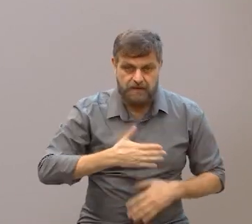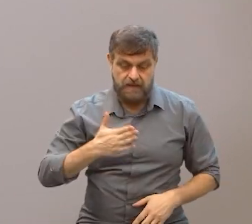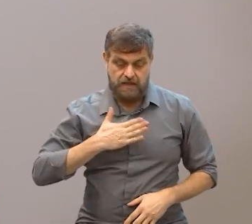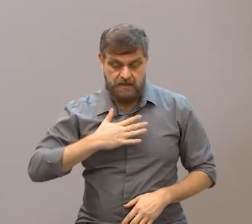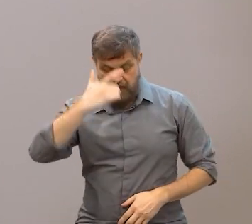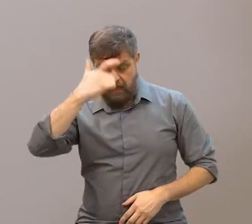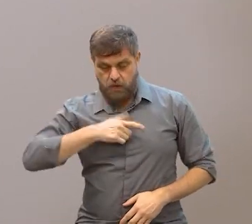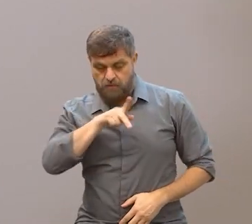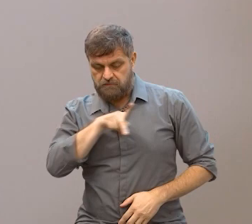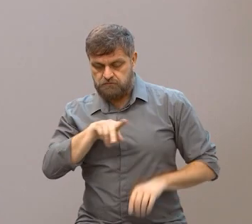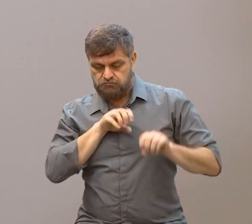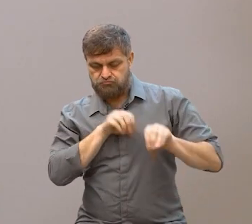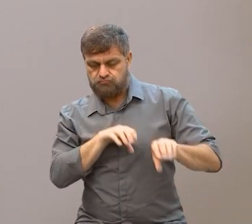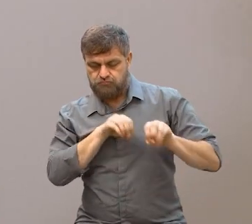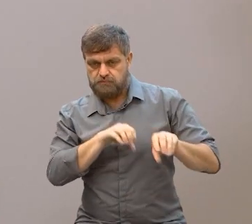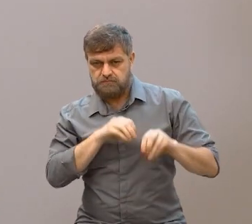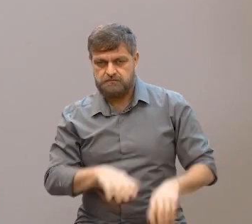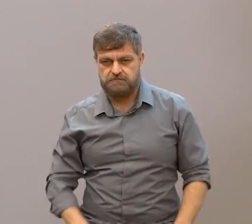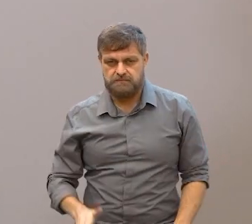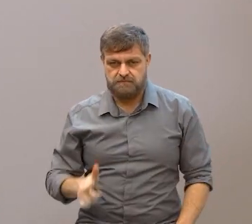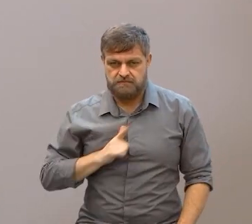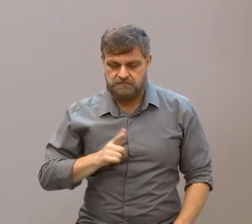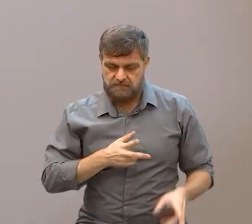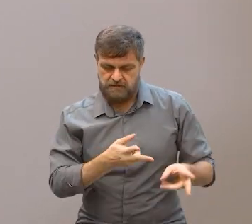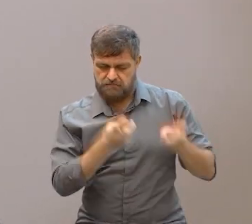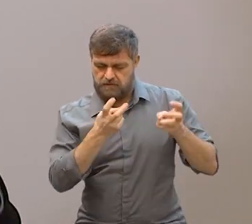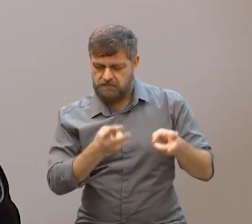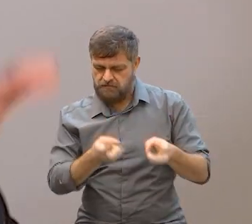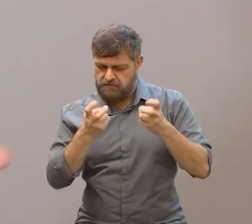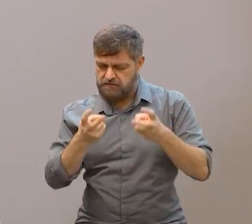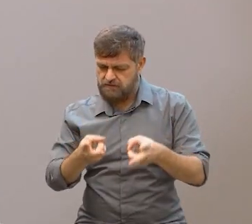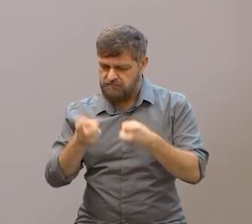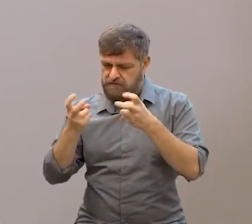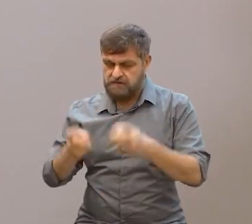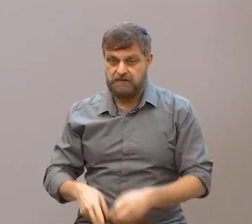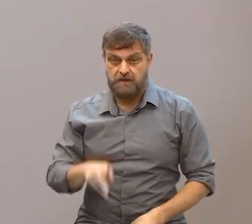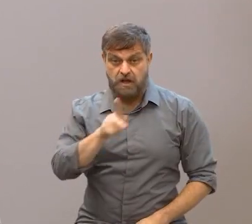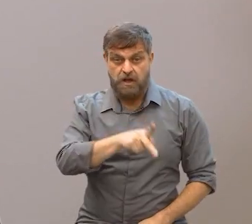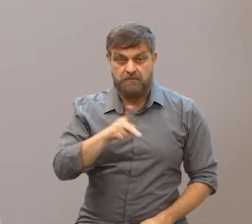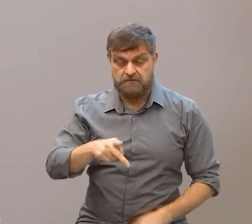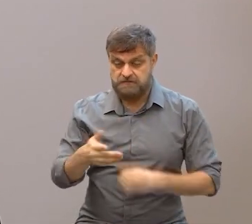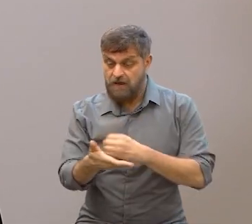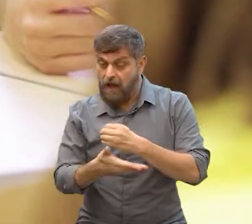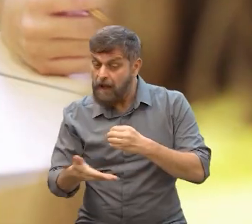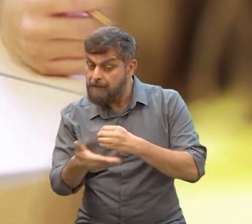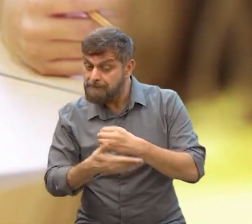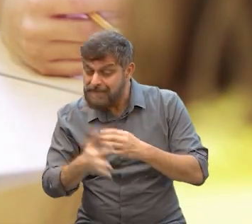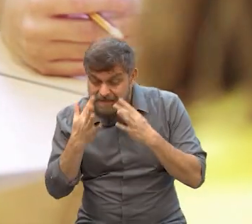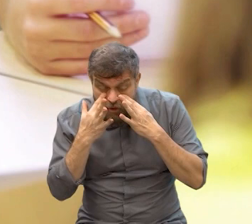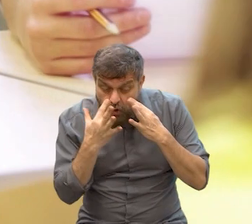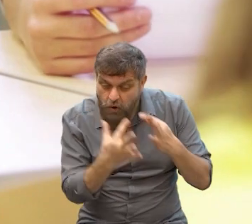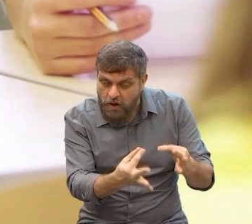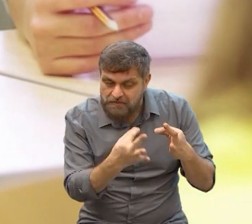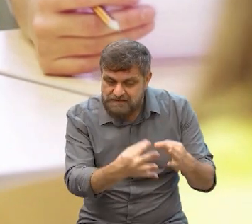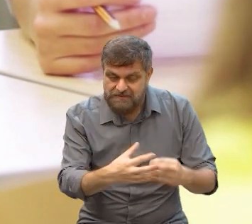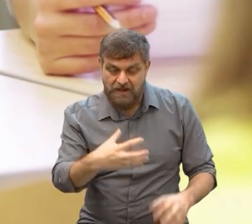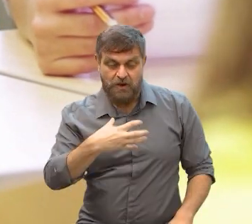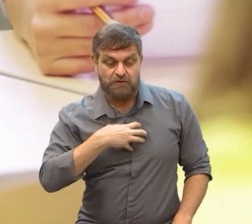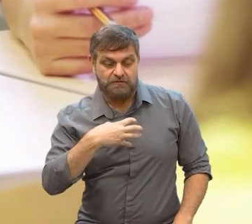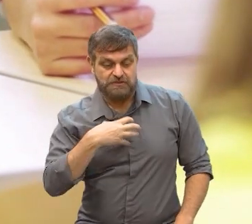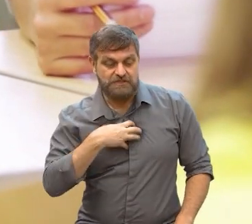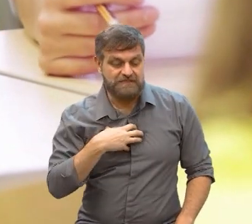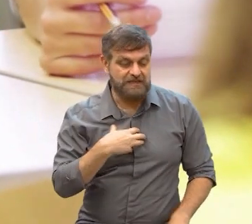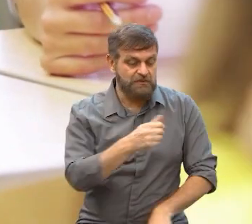exemplo, eu costumo fazer o seguinte, olhando, observando, então é fundamental o professor observar, né? O comportamento da sala e